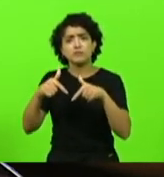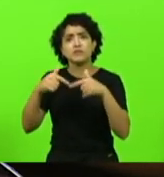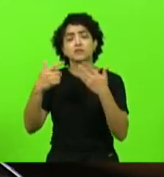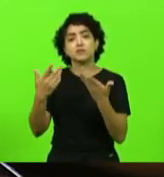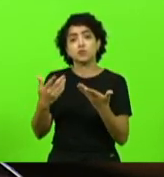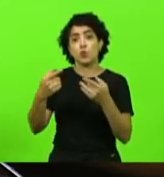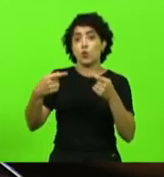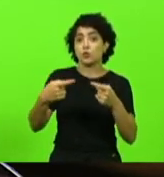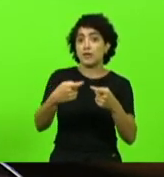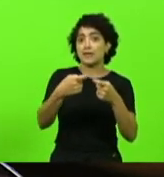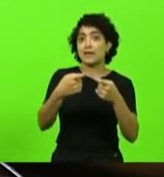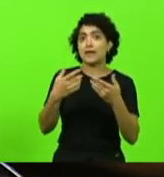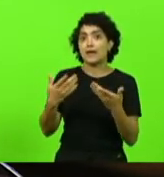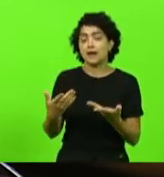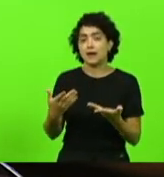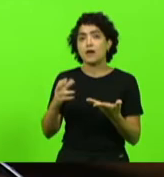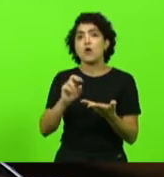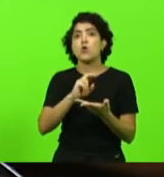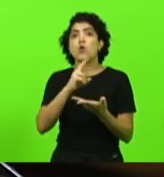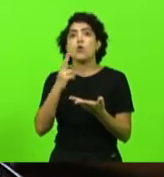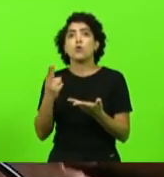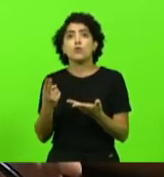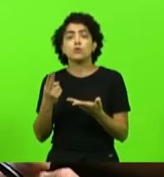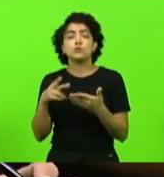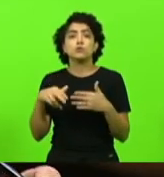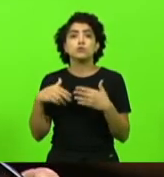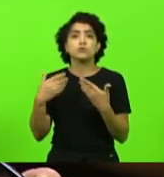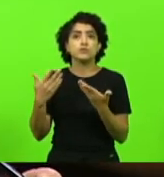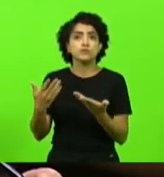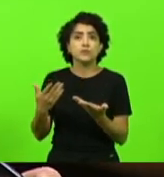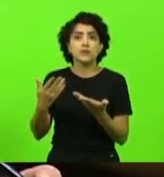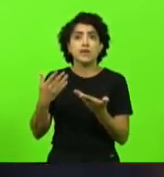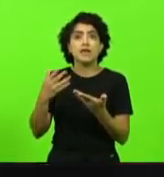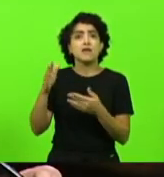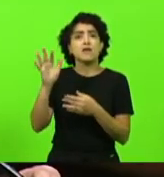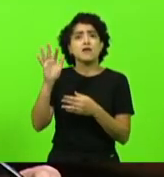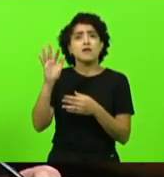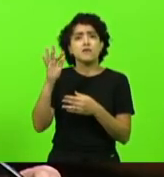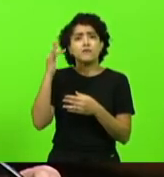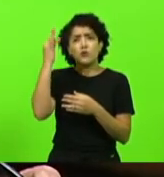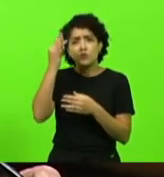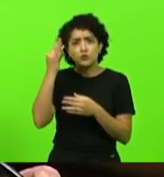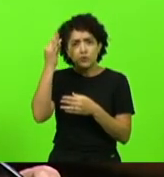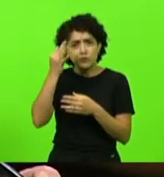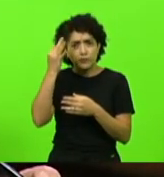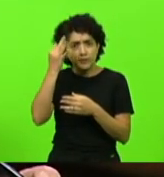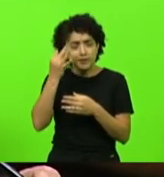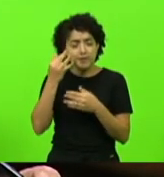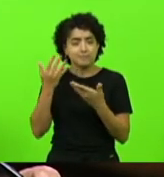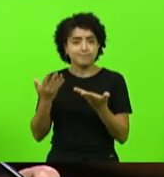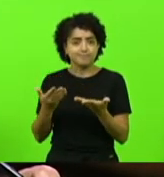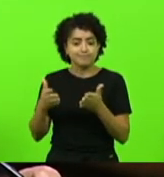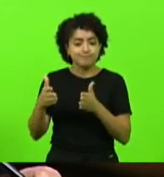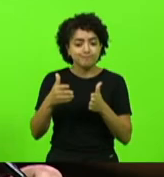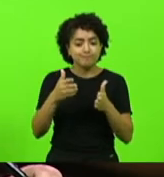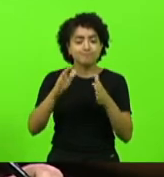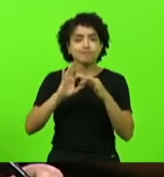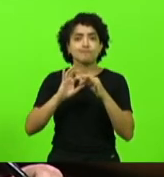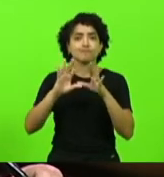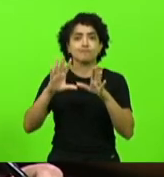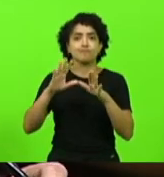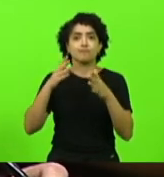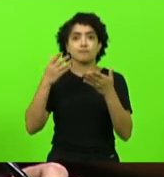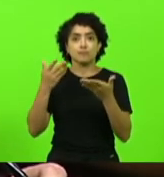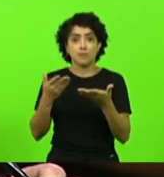ou mesmo da filosofia para trilhar o caminho da liberdade. Eu quero aqui citar